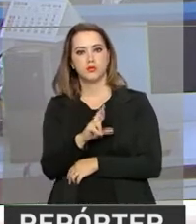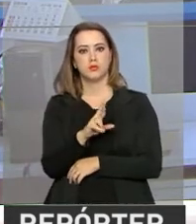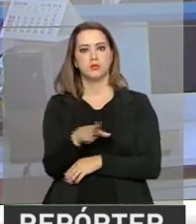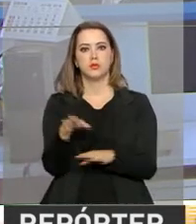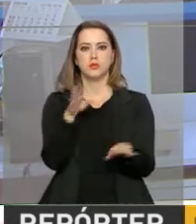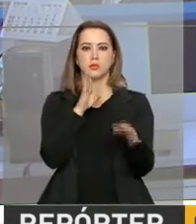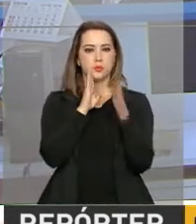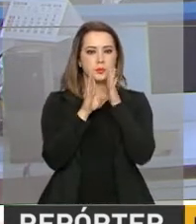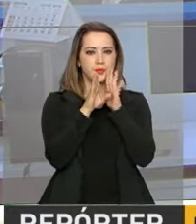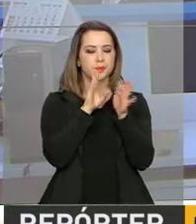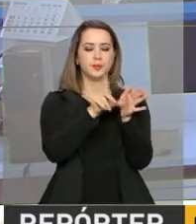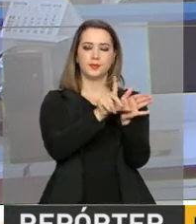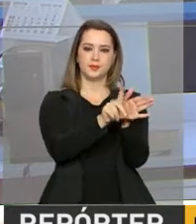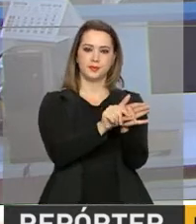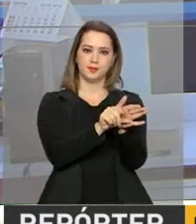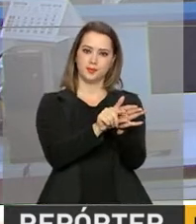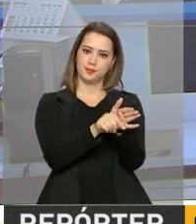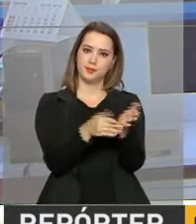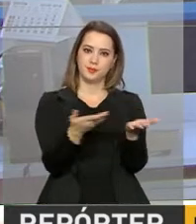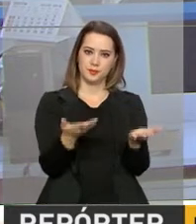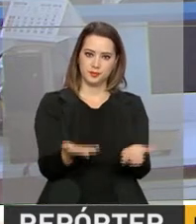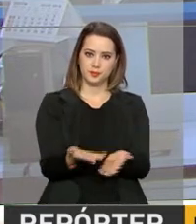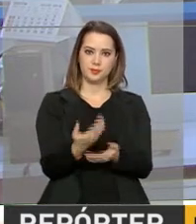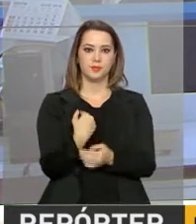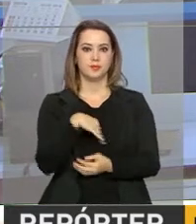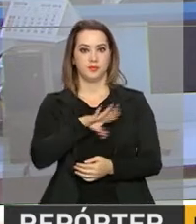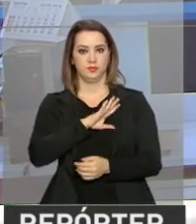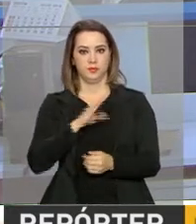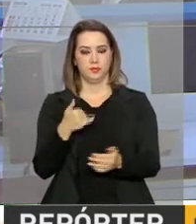NBR. Acompanhe também as novidades em nossas redes